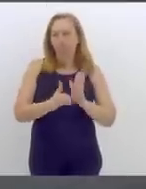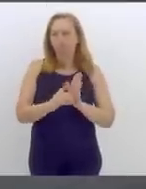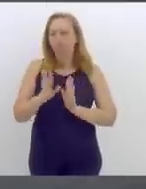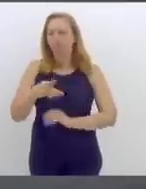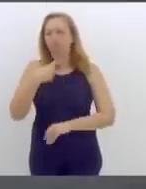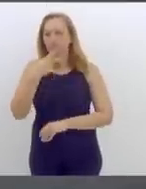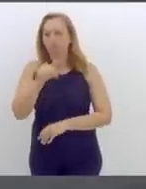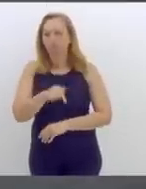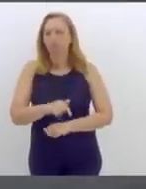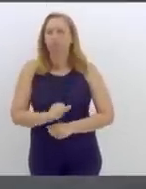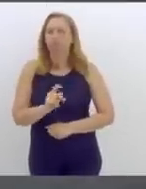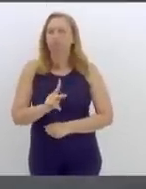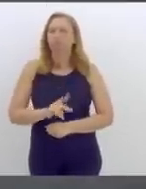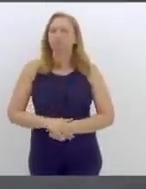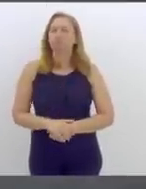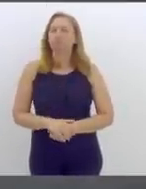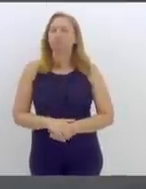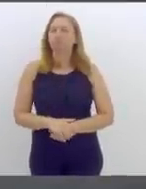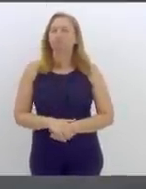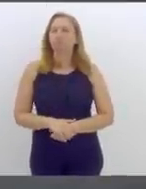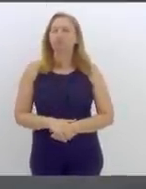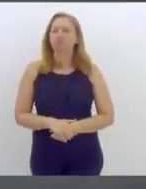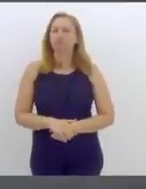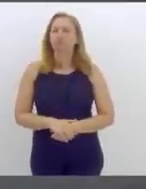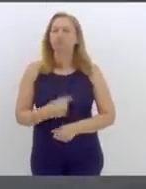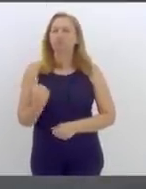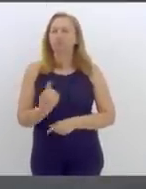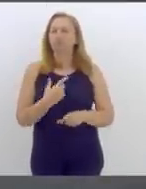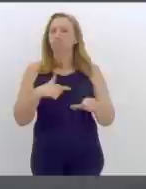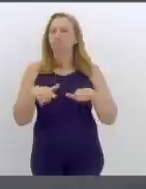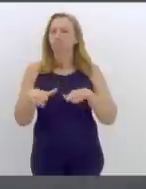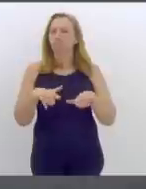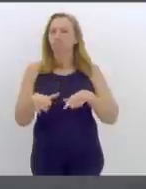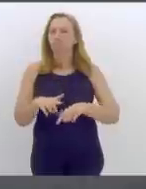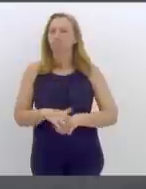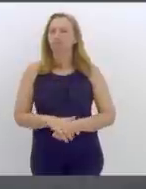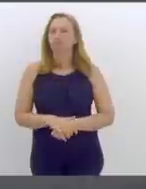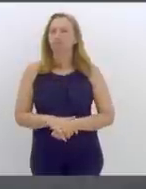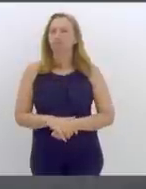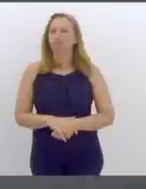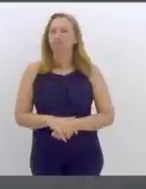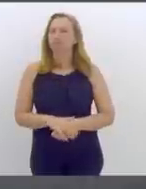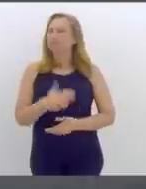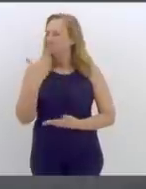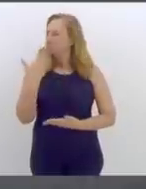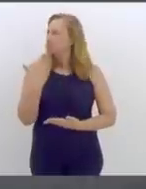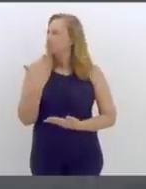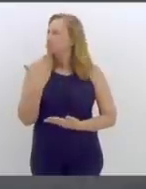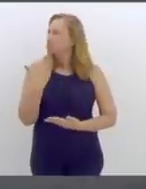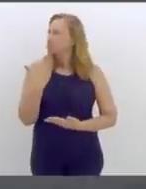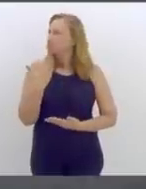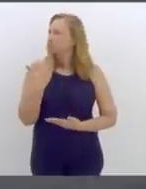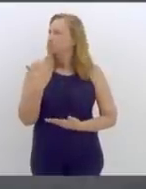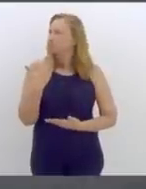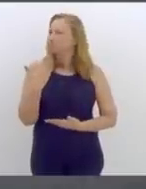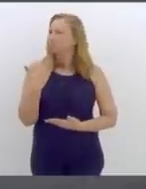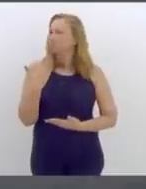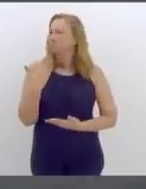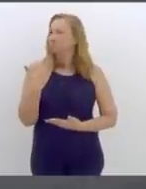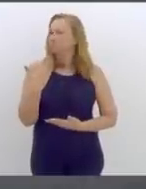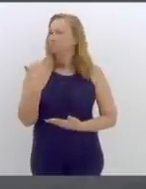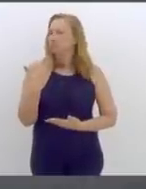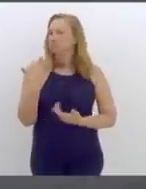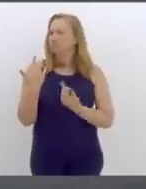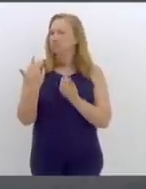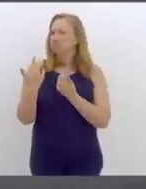aqui ok os nossos serviços eu acredito e eu não tenho chegado a mim qualquer tipo de